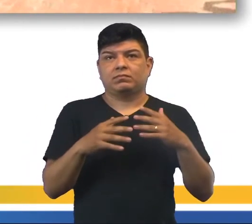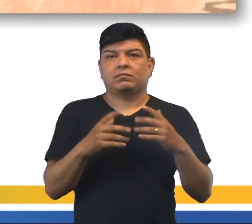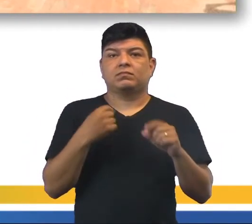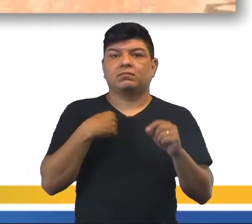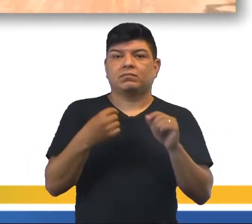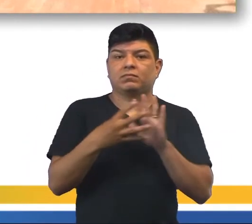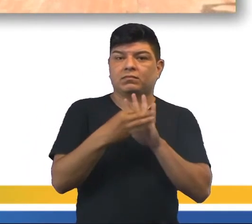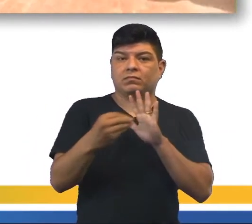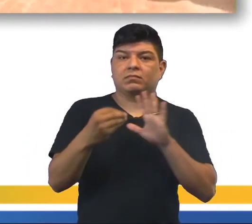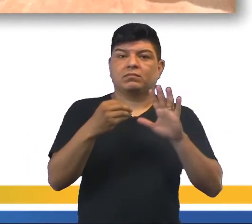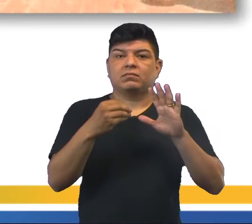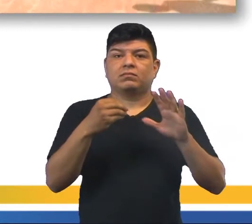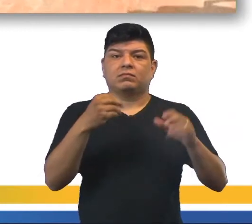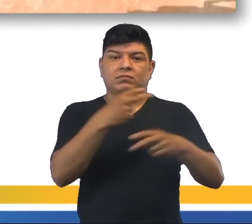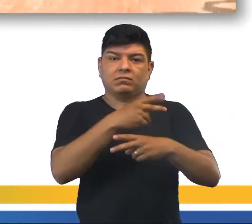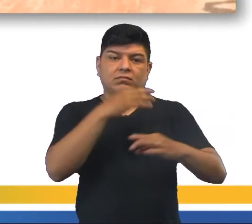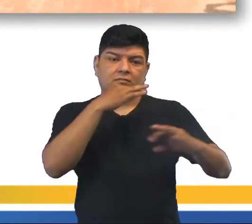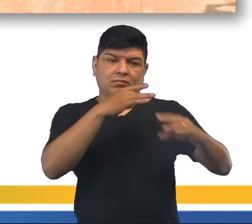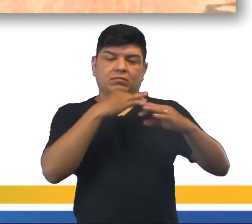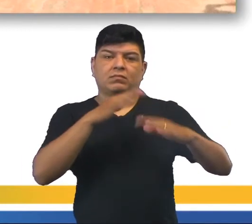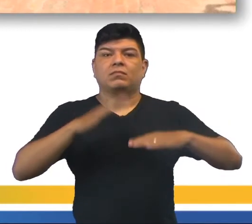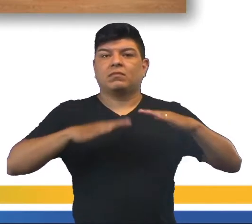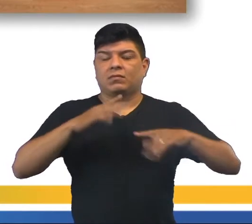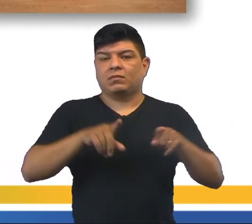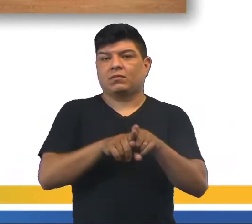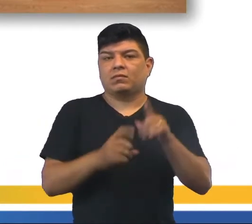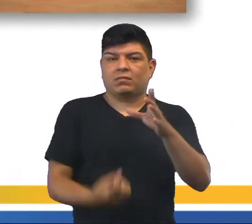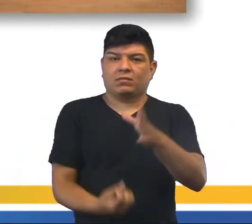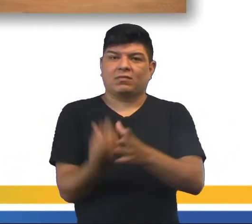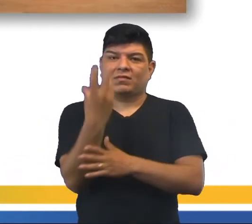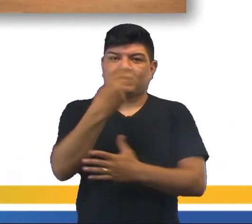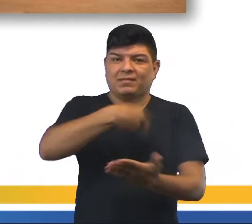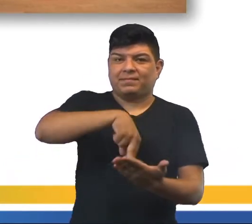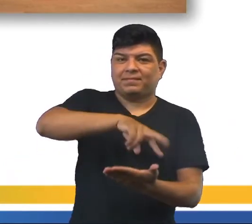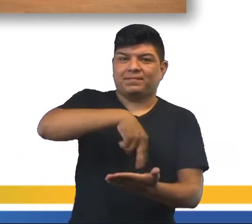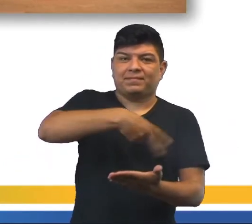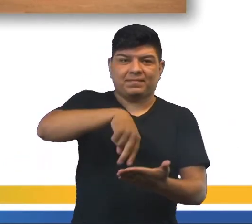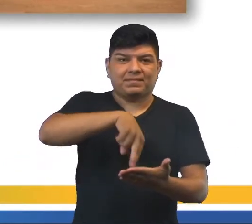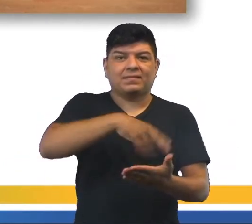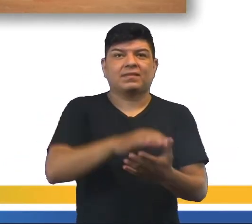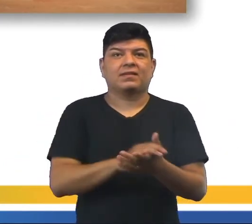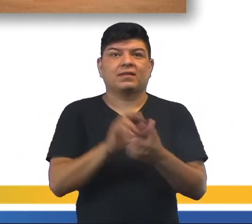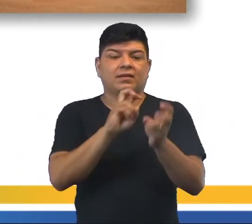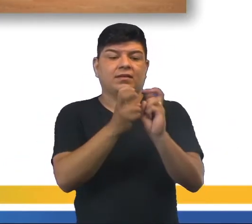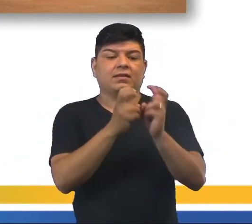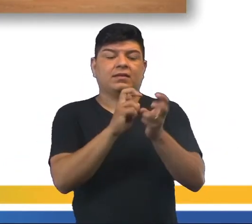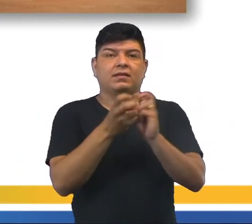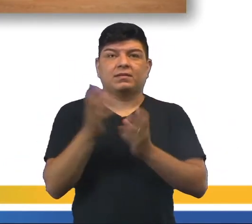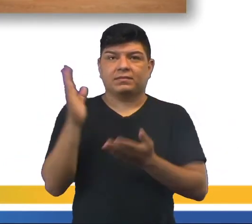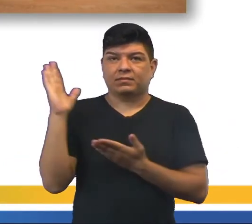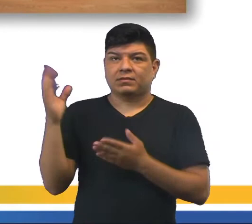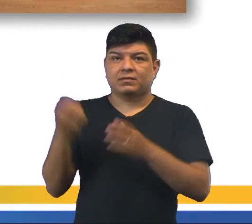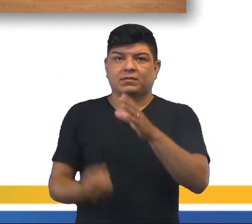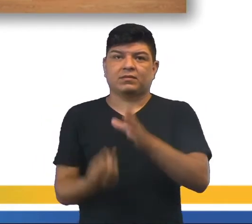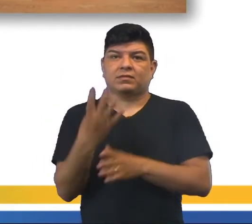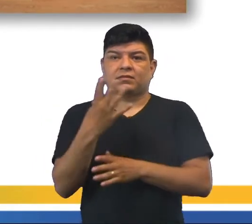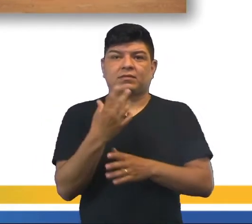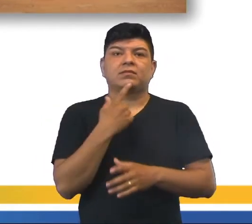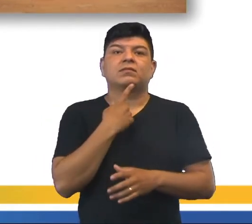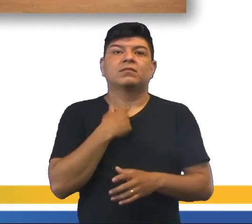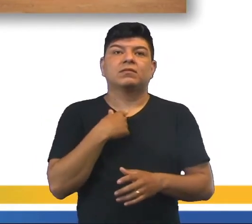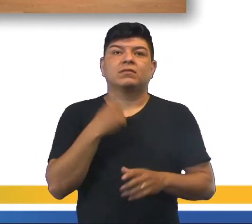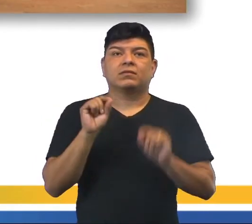da banda e assim deram origem a essa dança. A capoeira, né, surgiu de um